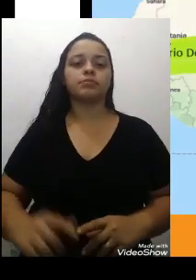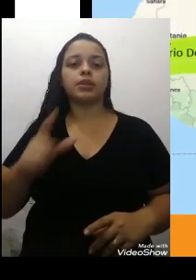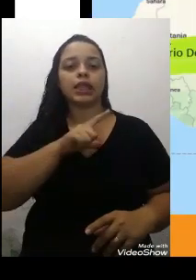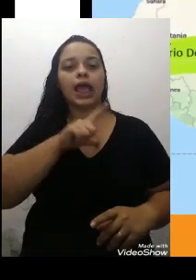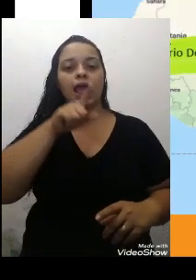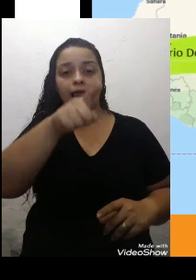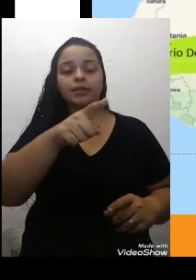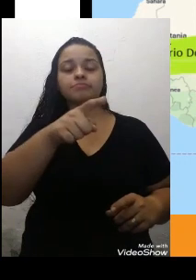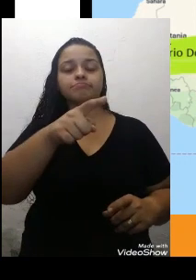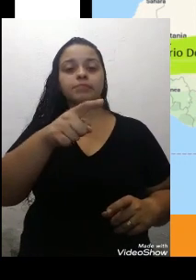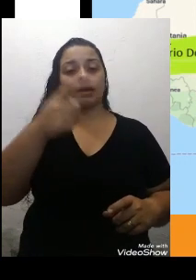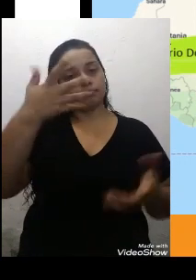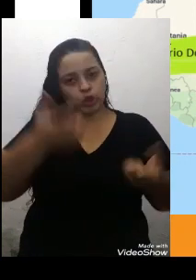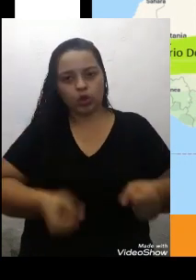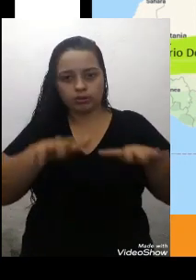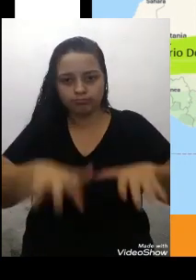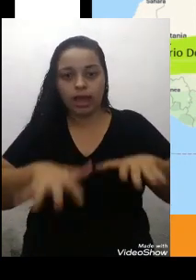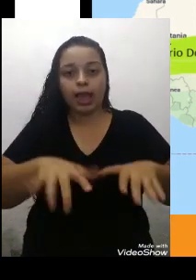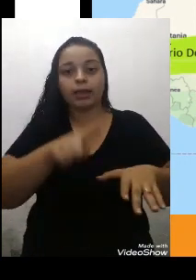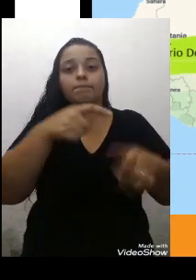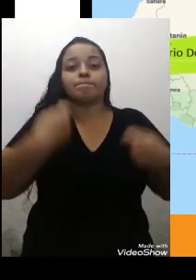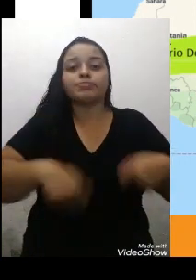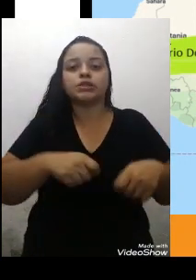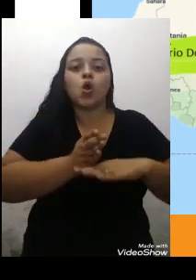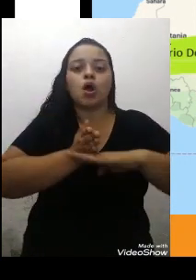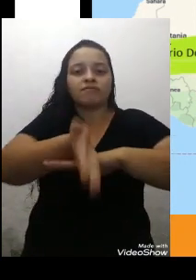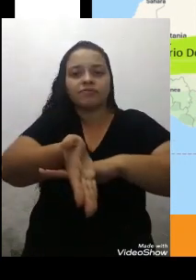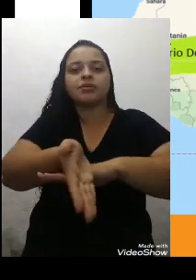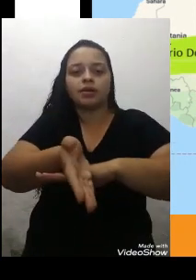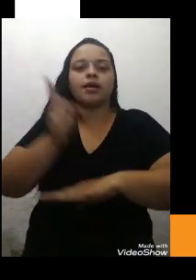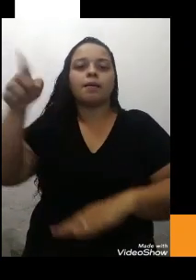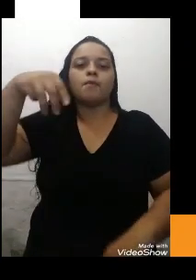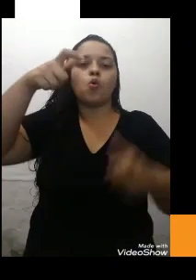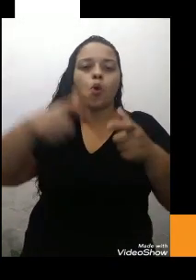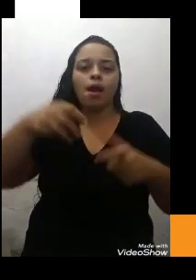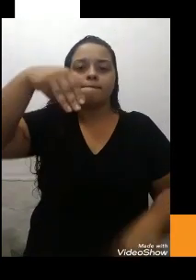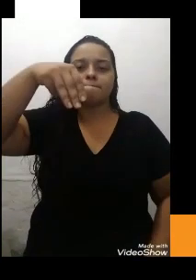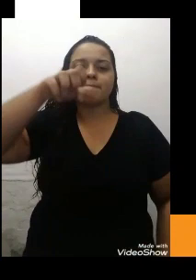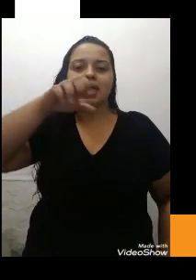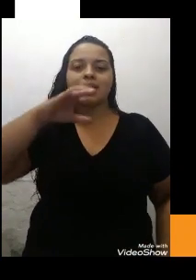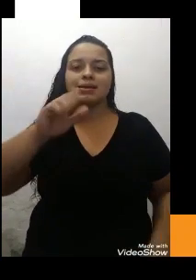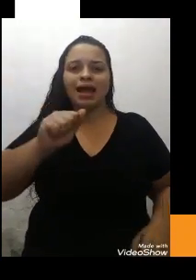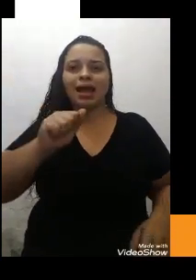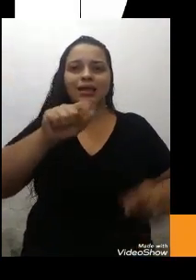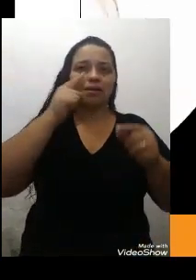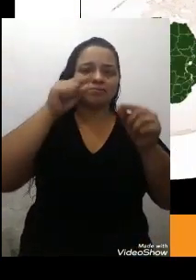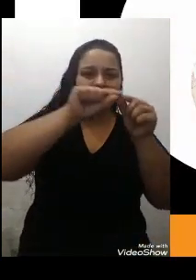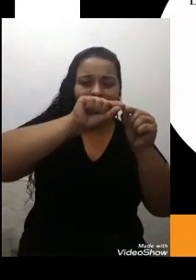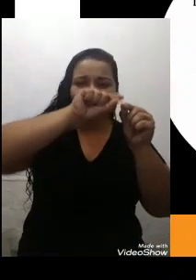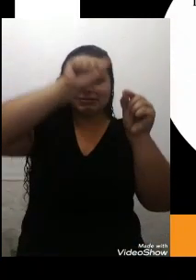Meca, né? Então ele atravessa com uma caravana todo esse território